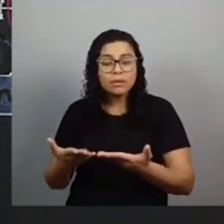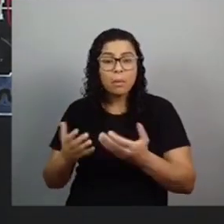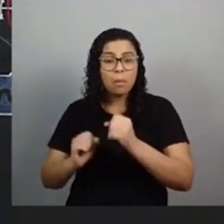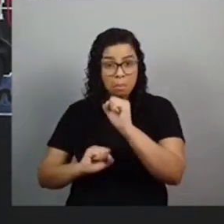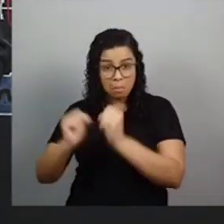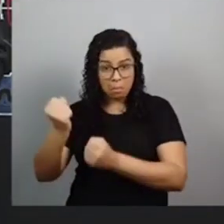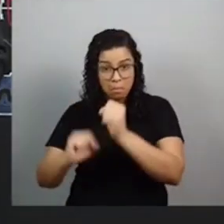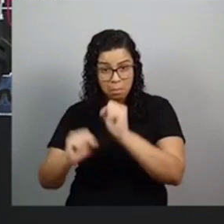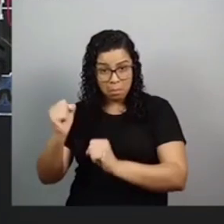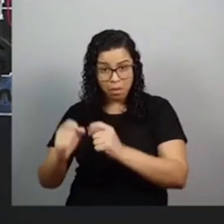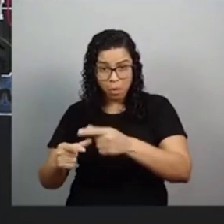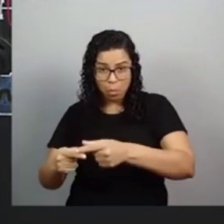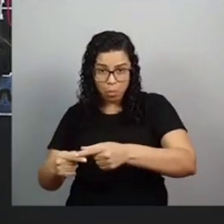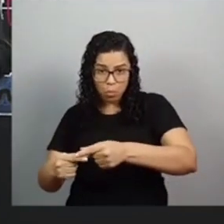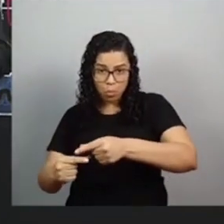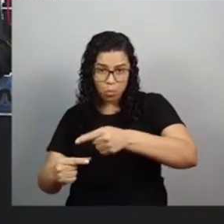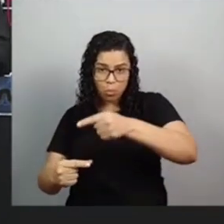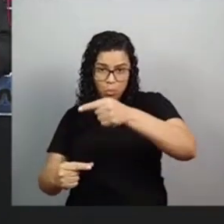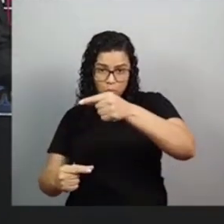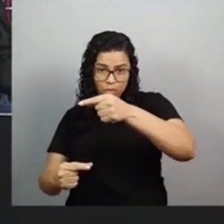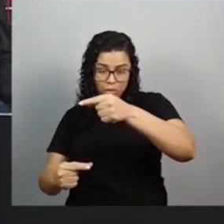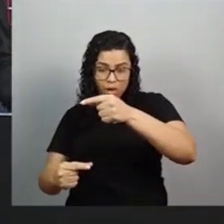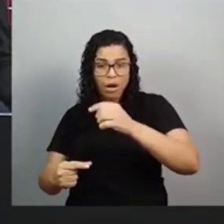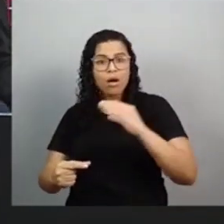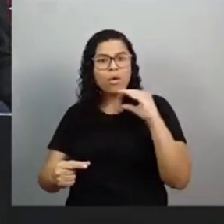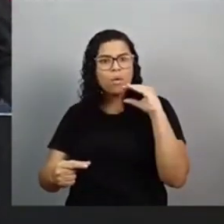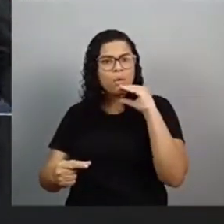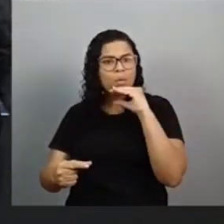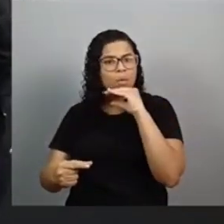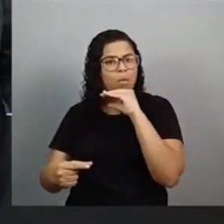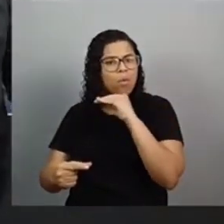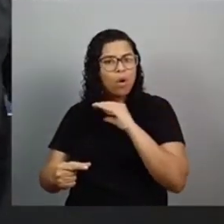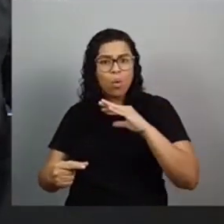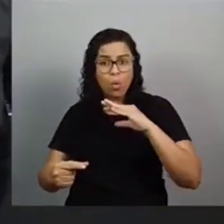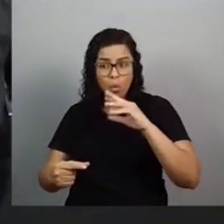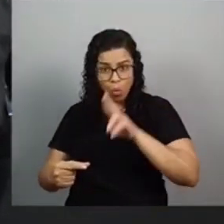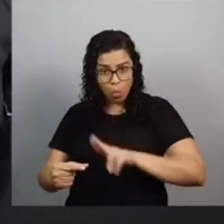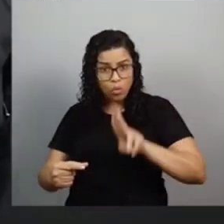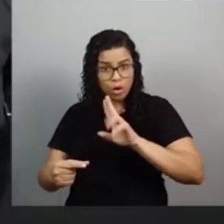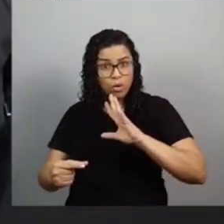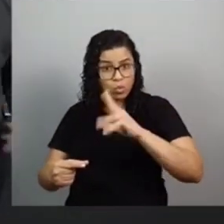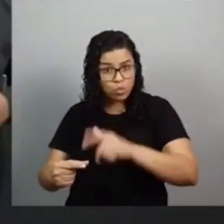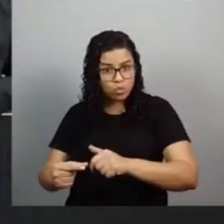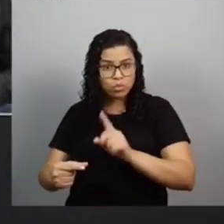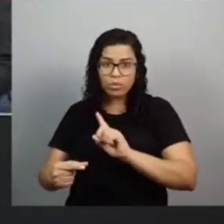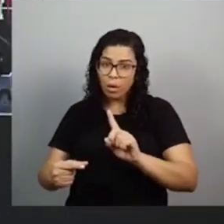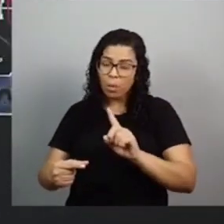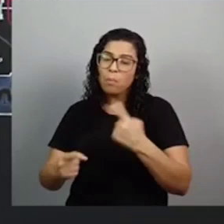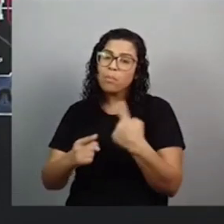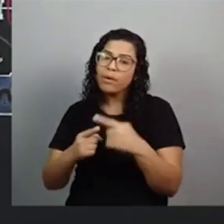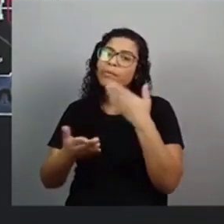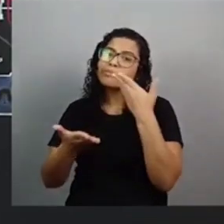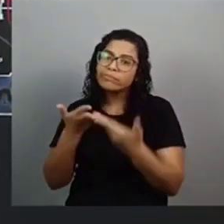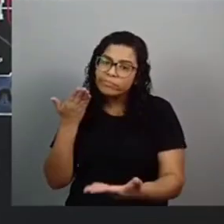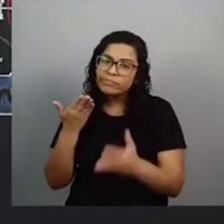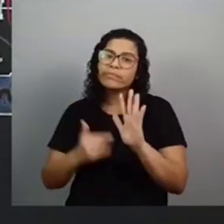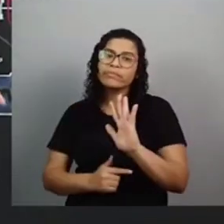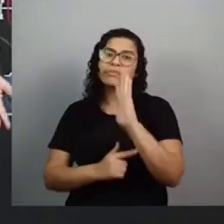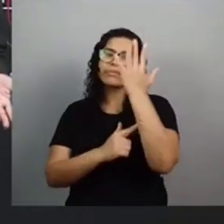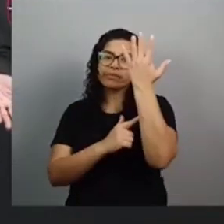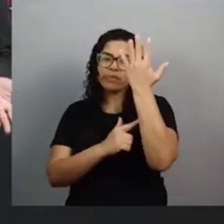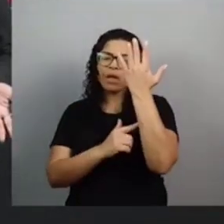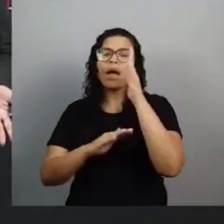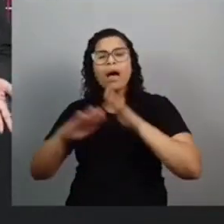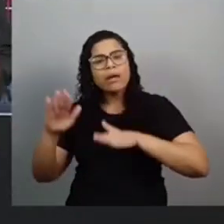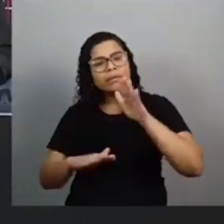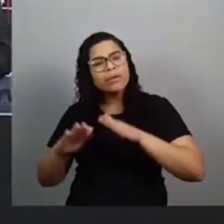térmica, eu vou usar a energia do calor? Vou, mas não vou usar toda. Vão haver perdas, às vezes muitas perdas e às vezes